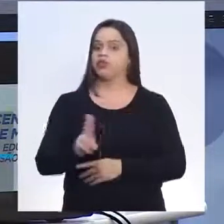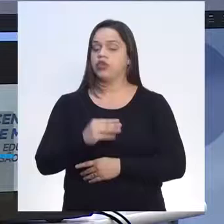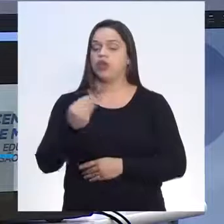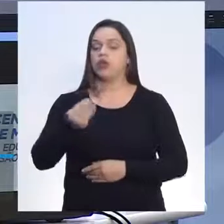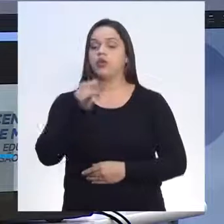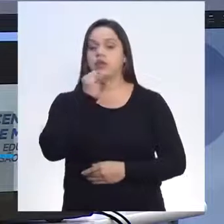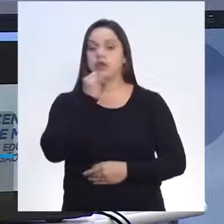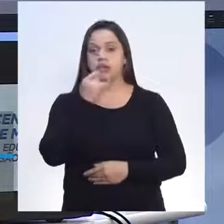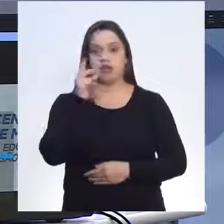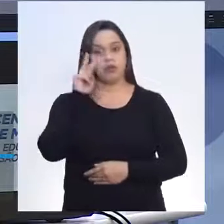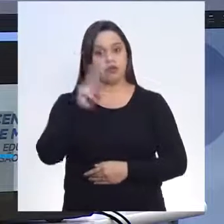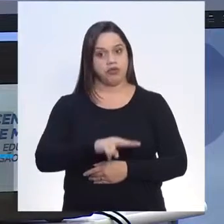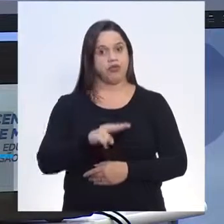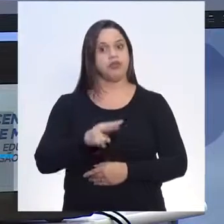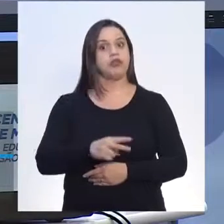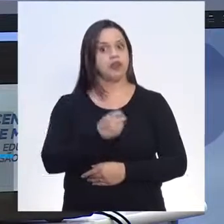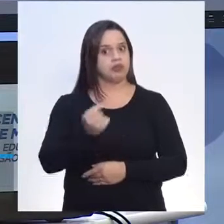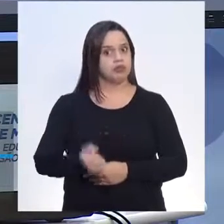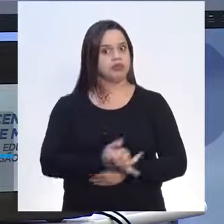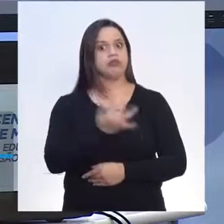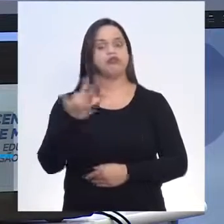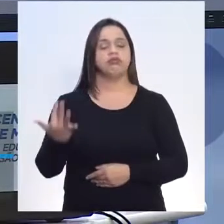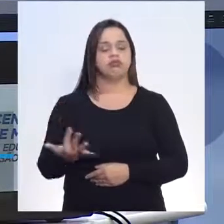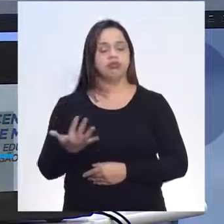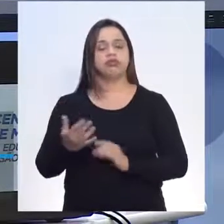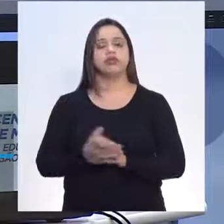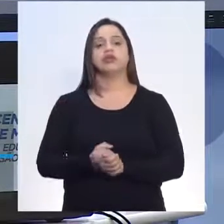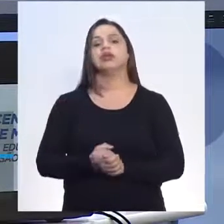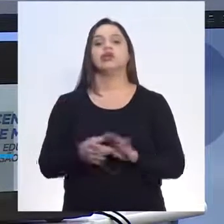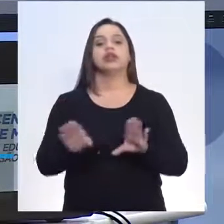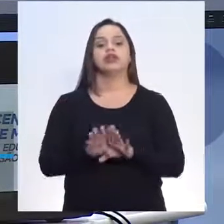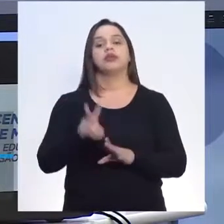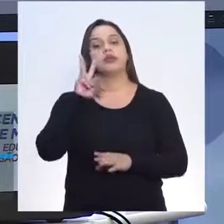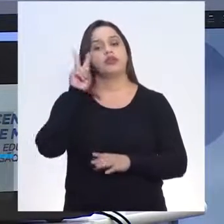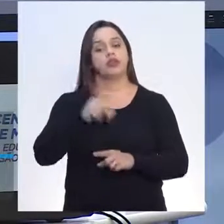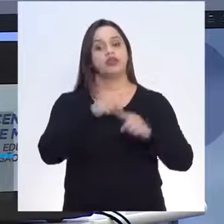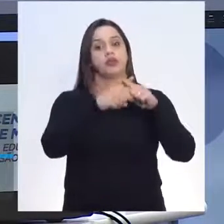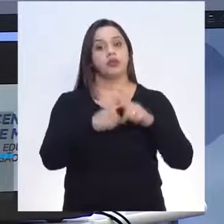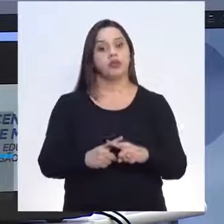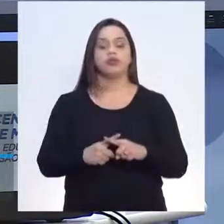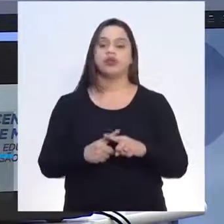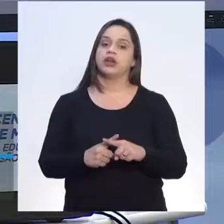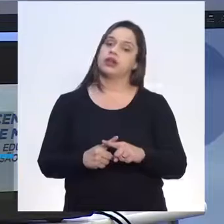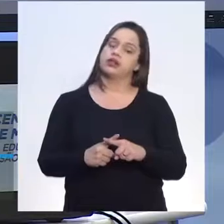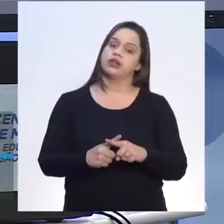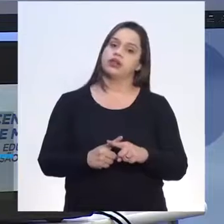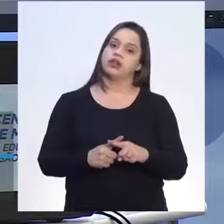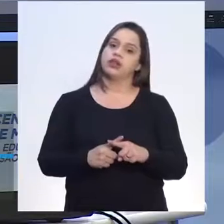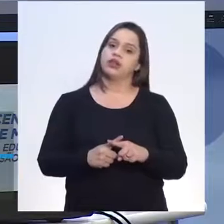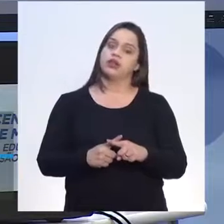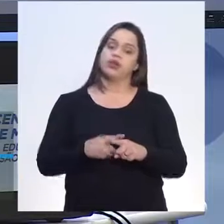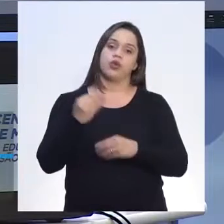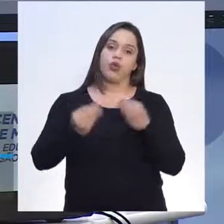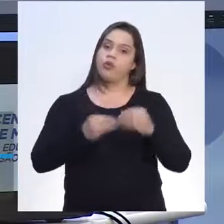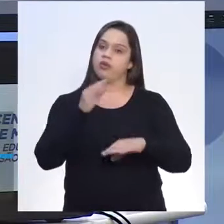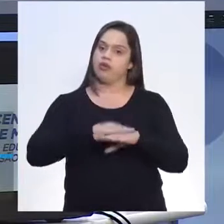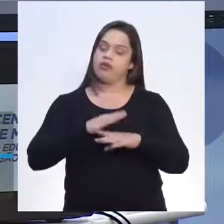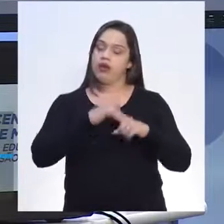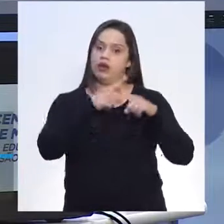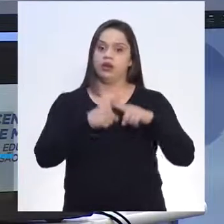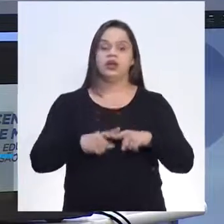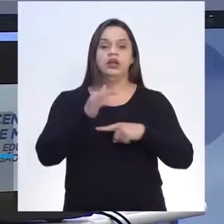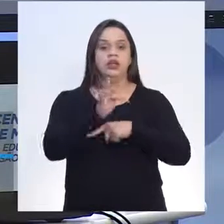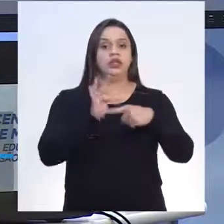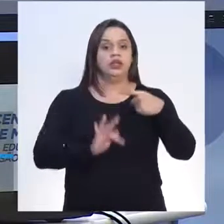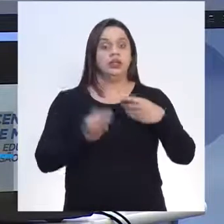que nós vamos ver bastante, a questão das frações equivalentes. Vocês viram a multiplicação, no caso, como faz uma multiplicação de